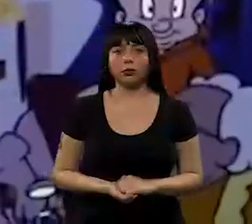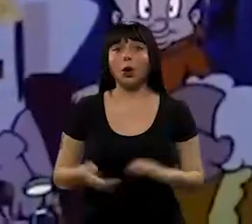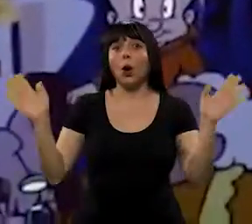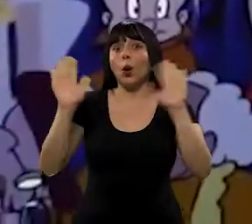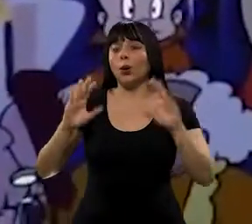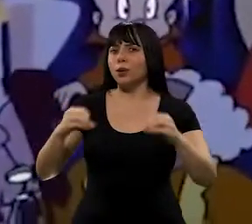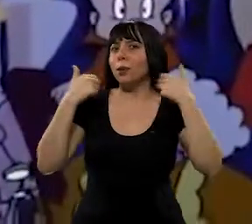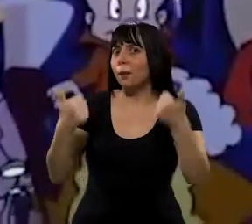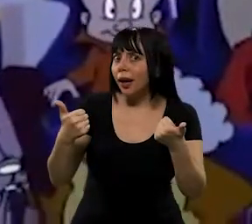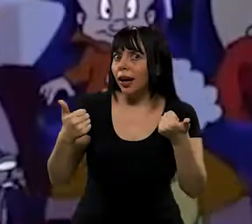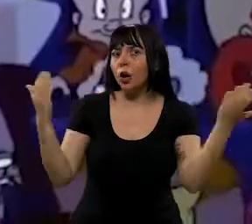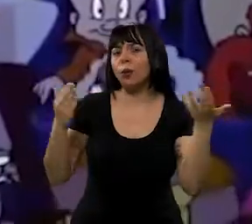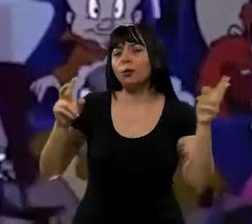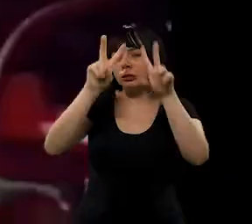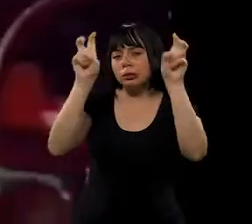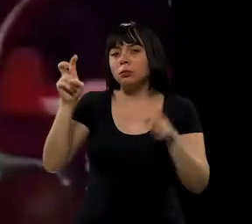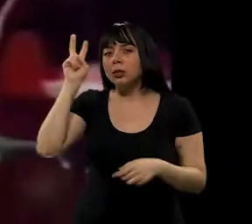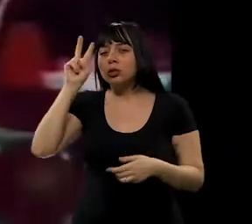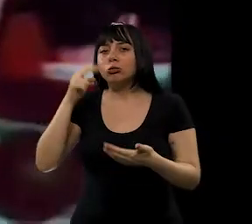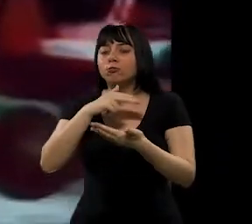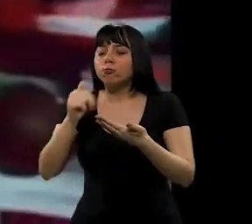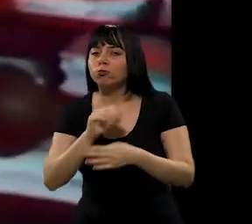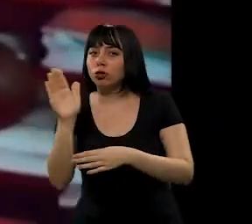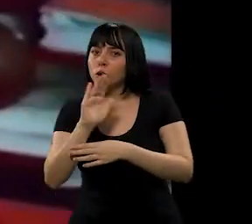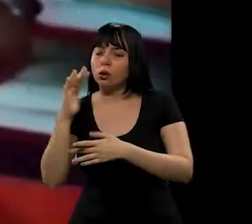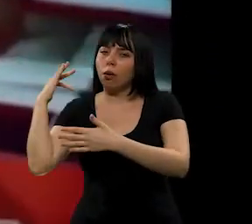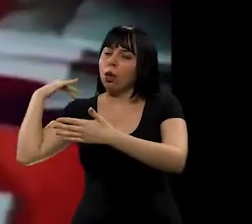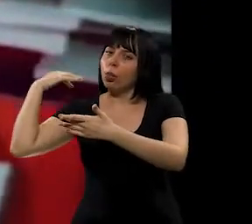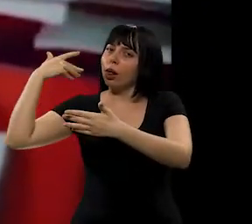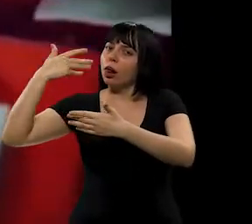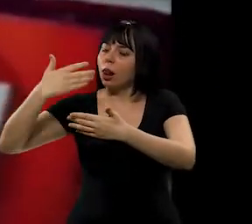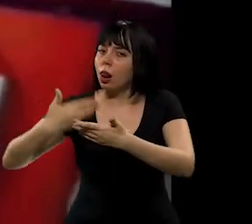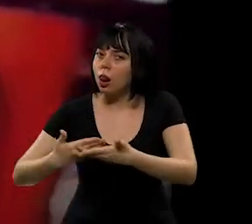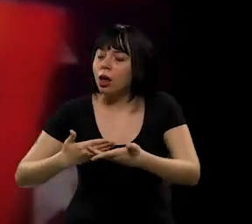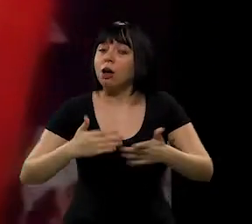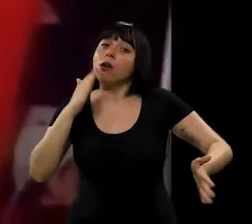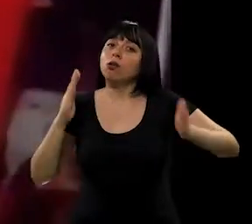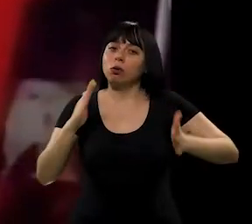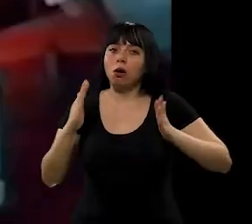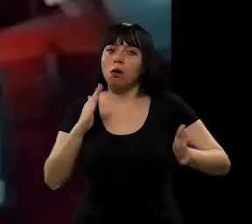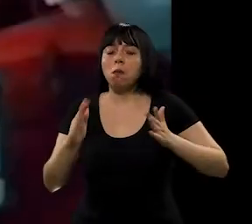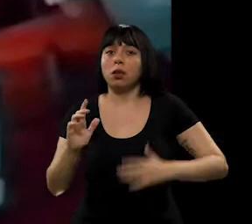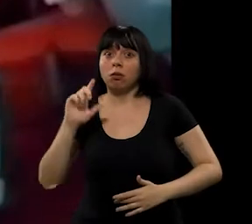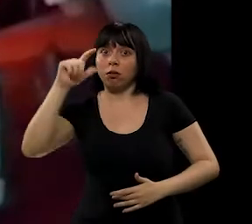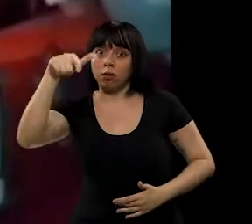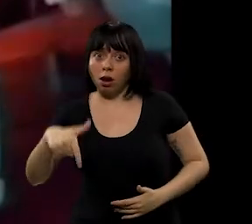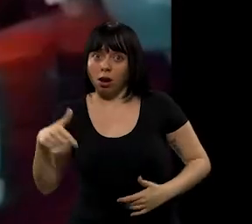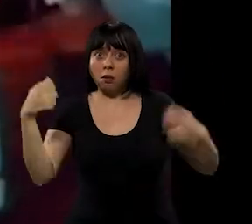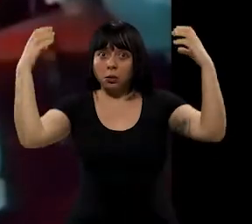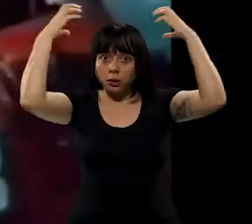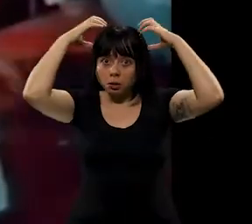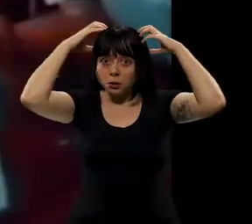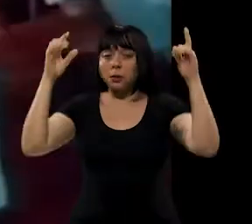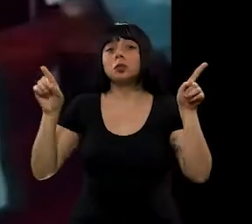Fala pessoal, tudo certo? Meu nome é Paulo Montanaro e nesse vídeo vamos dar uma olhada para a história da animação nas últimas décadas, época posterior aos